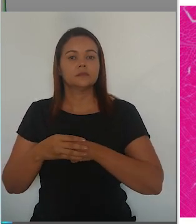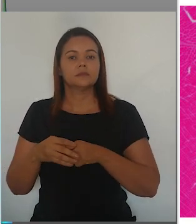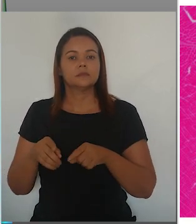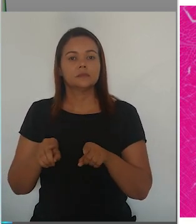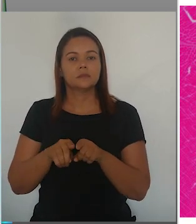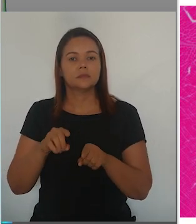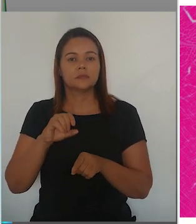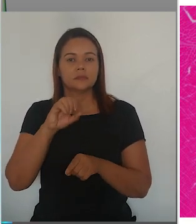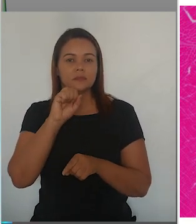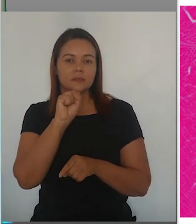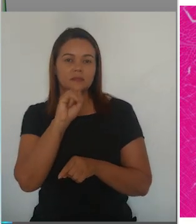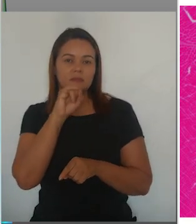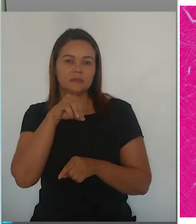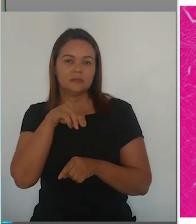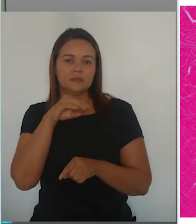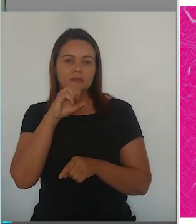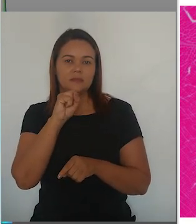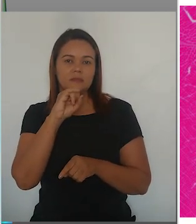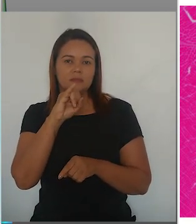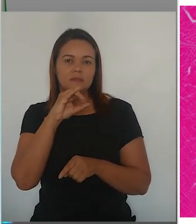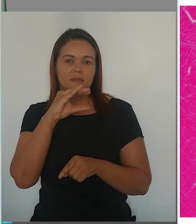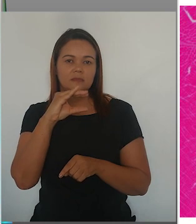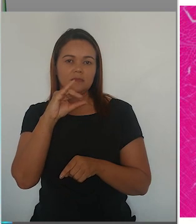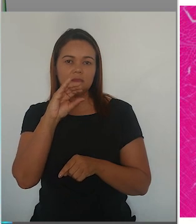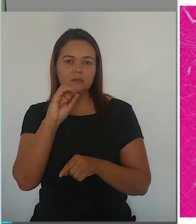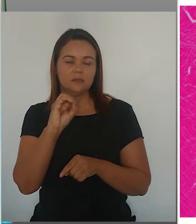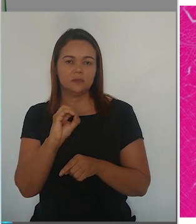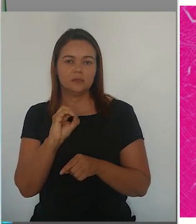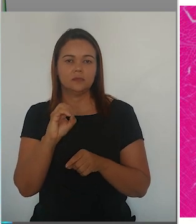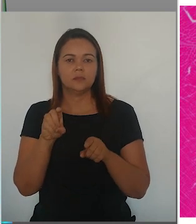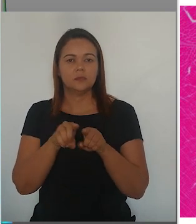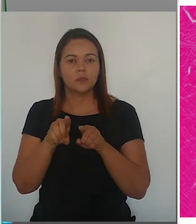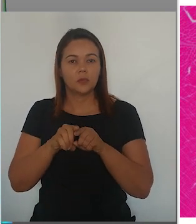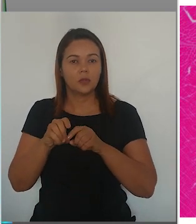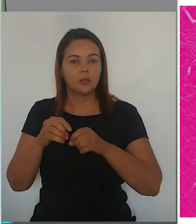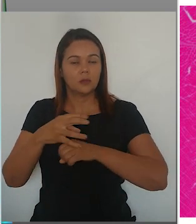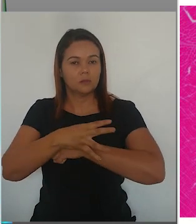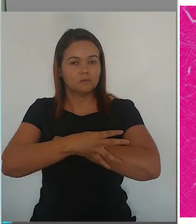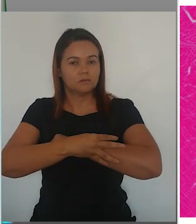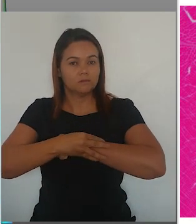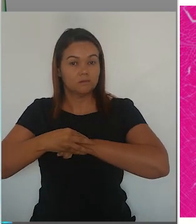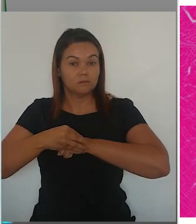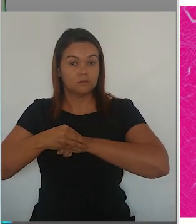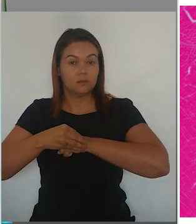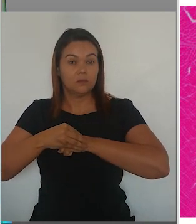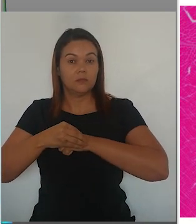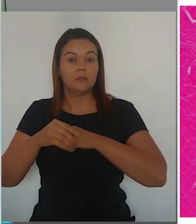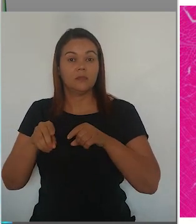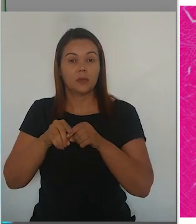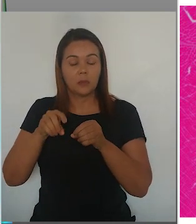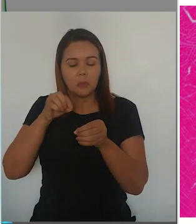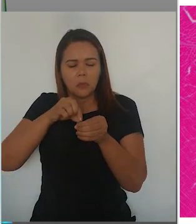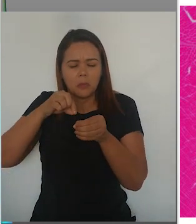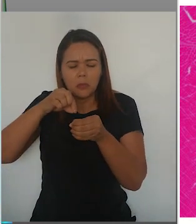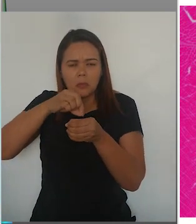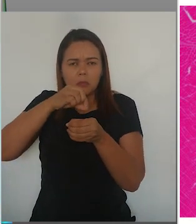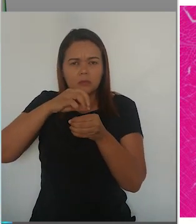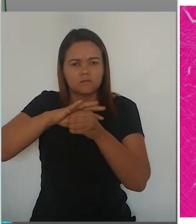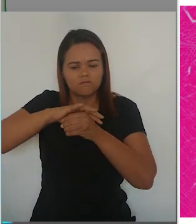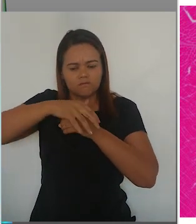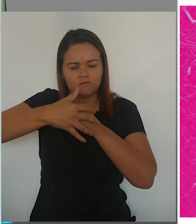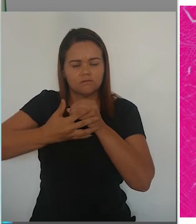um sincício, pois é uma grande massa citoplasmática multinucleada